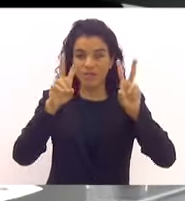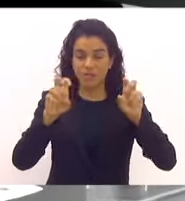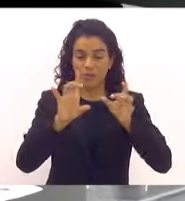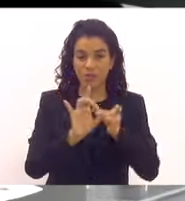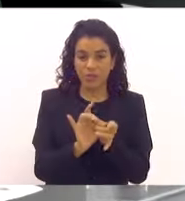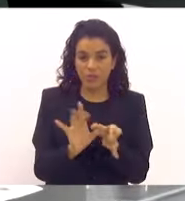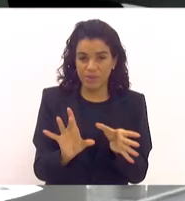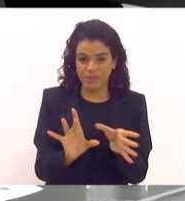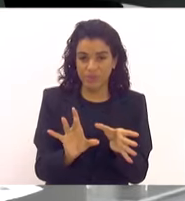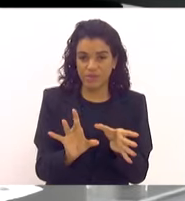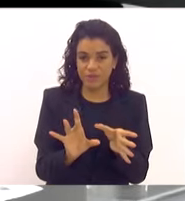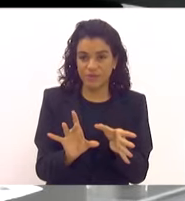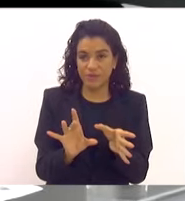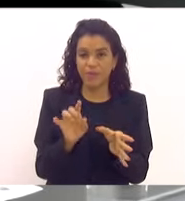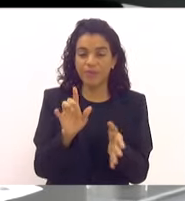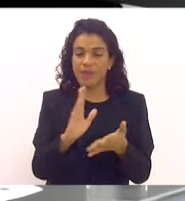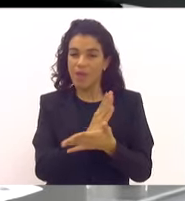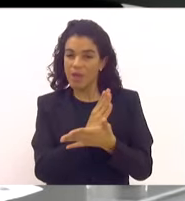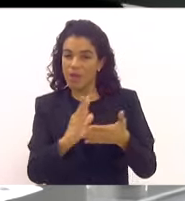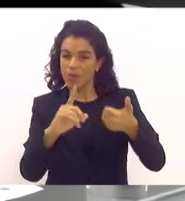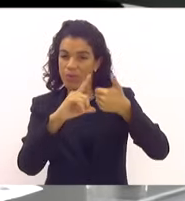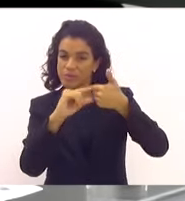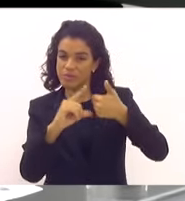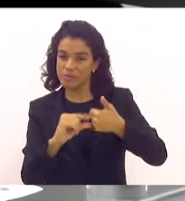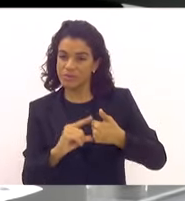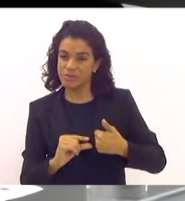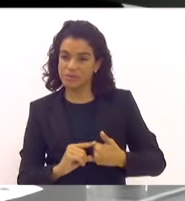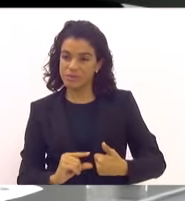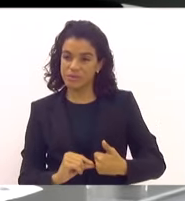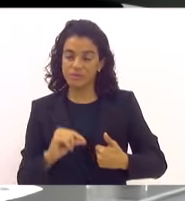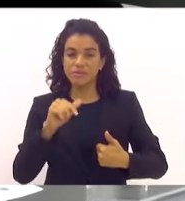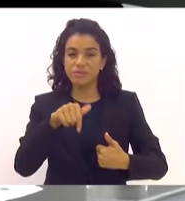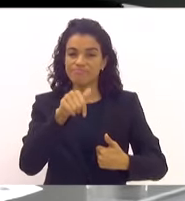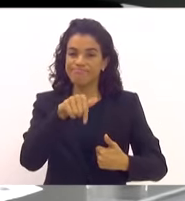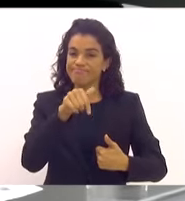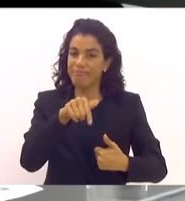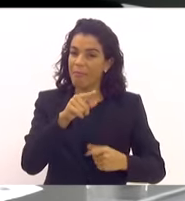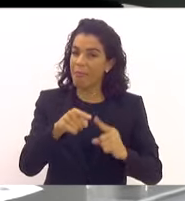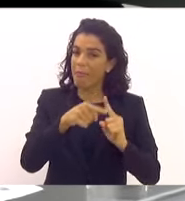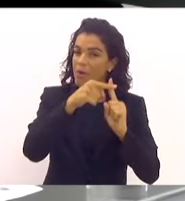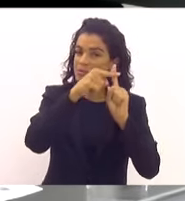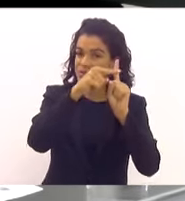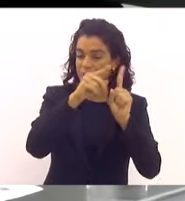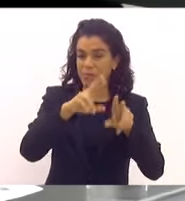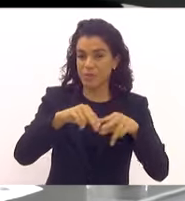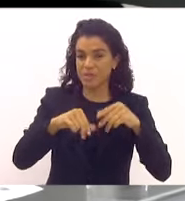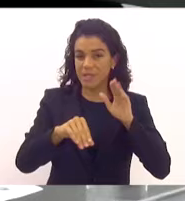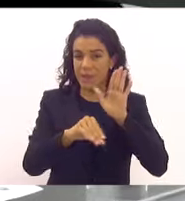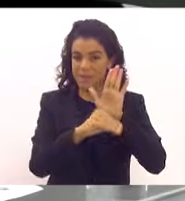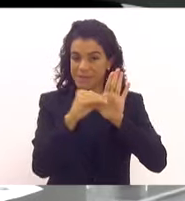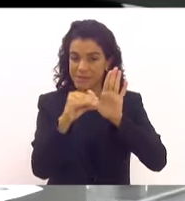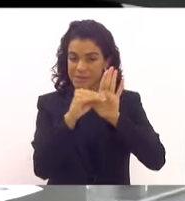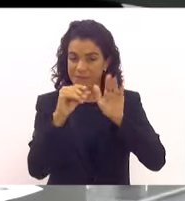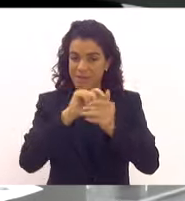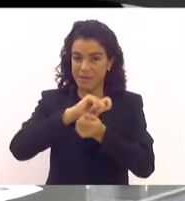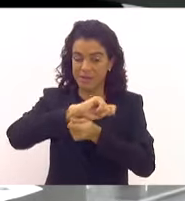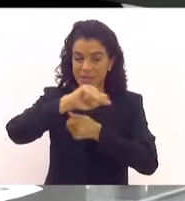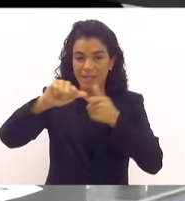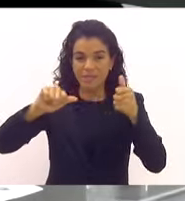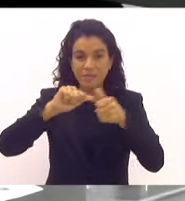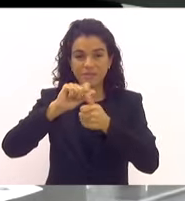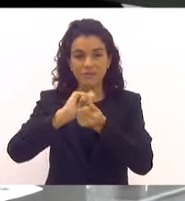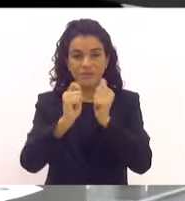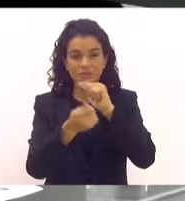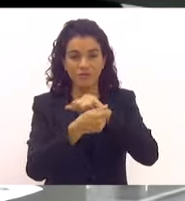autorizativo, existiam alguns artigos aqui que o tornavam impositivo. Então, minhas emendas é para que transforme todo o